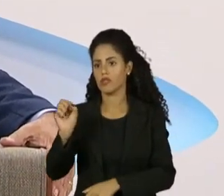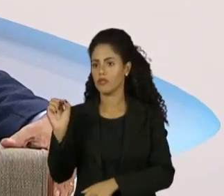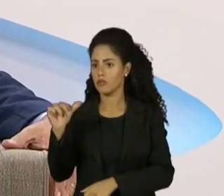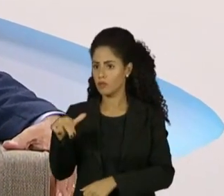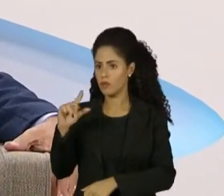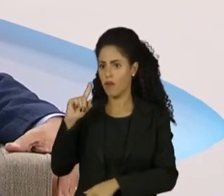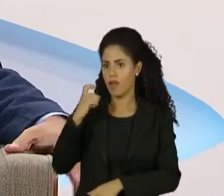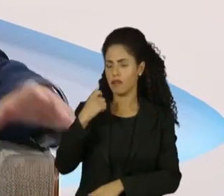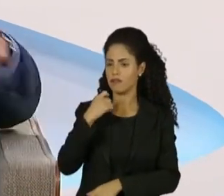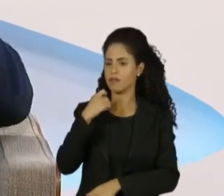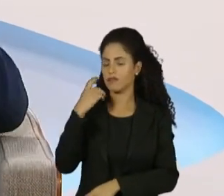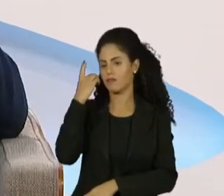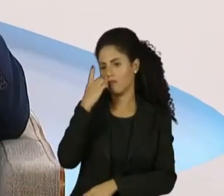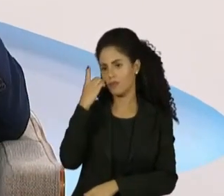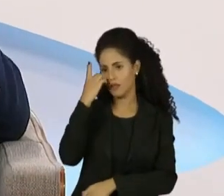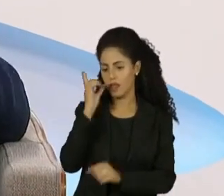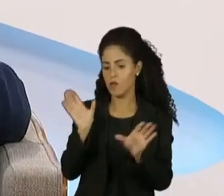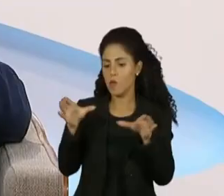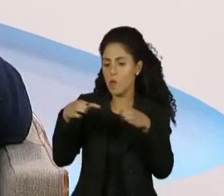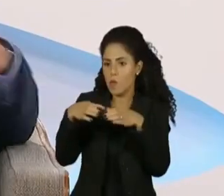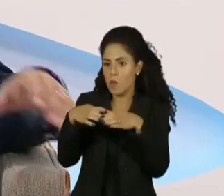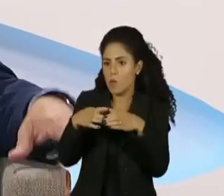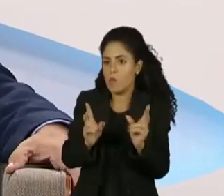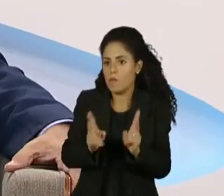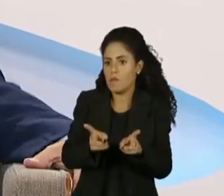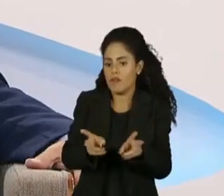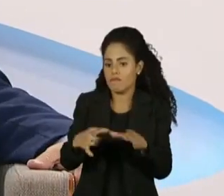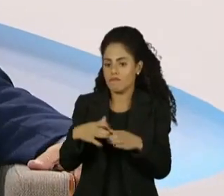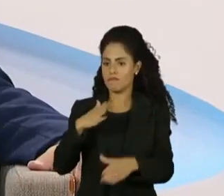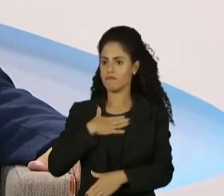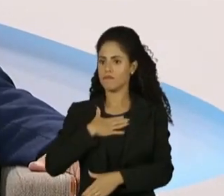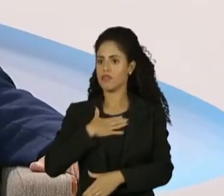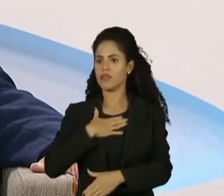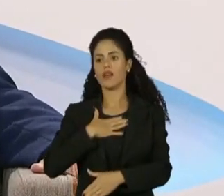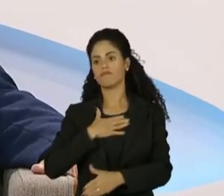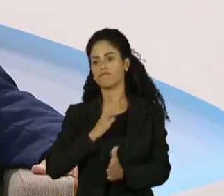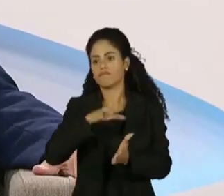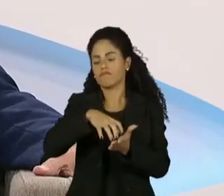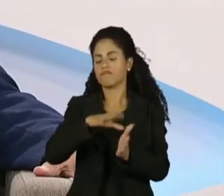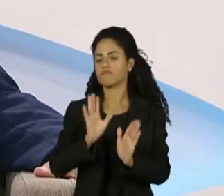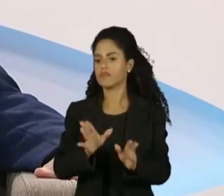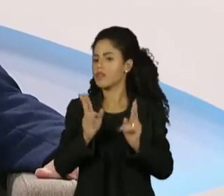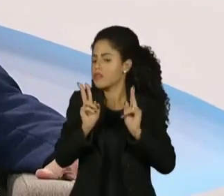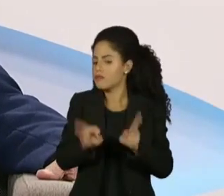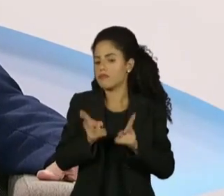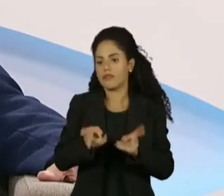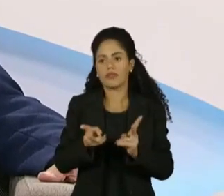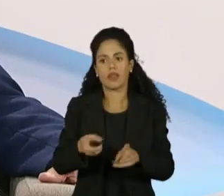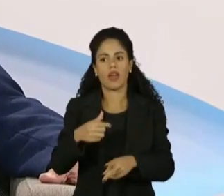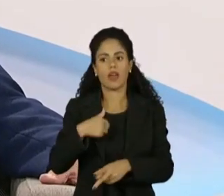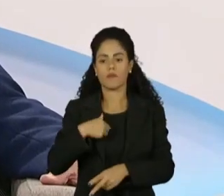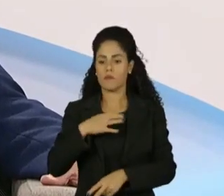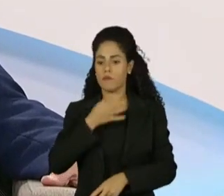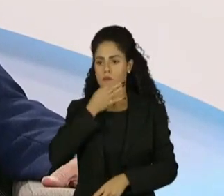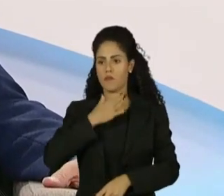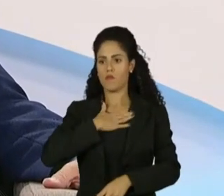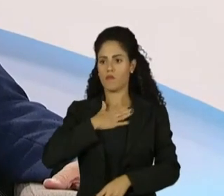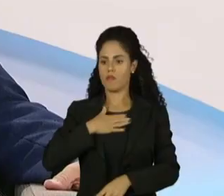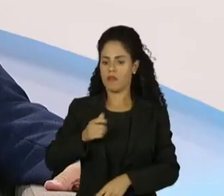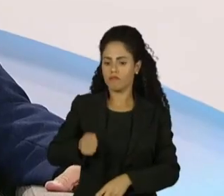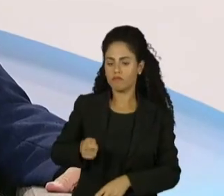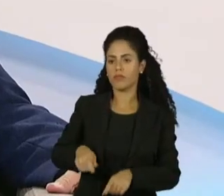ex-deputado. Né? Dentro do grupo do partido, a minha posição sempre foi bem à direita. Eu sempre estive dentro da Comissão de